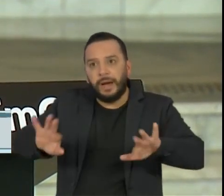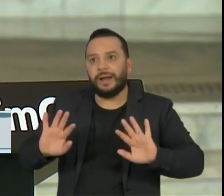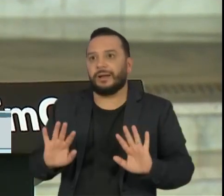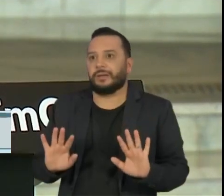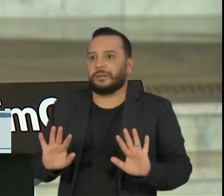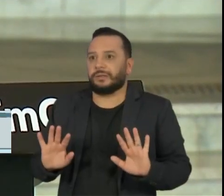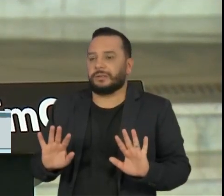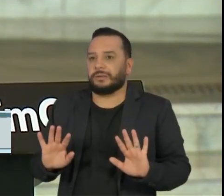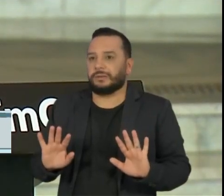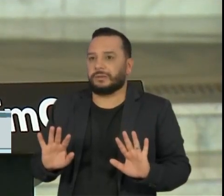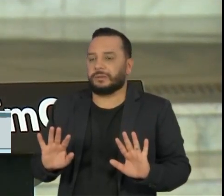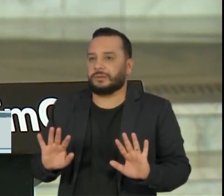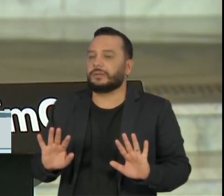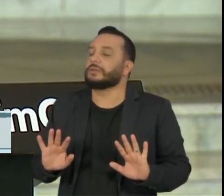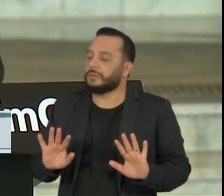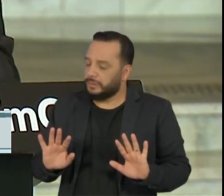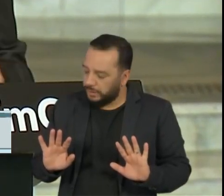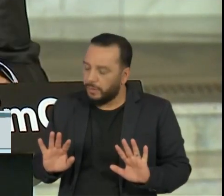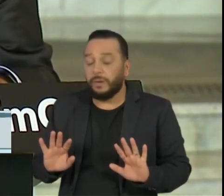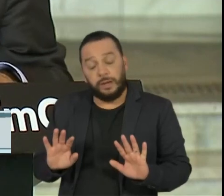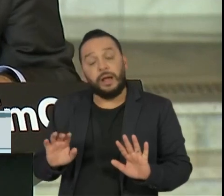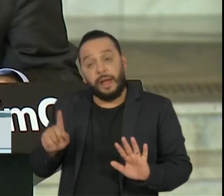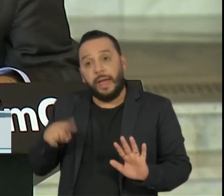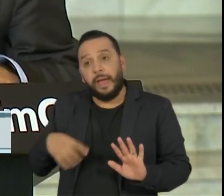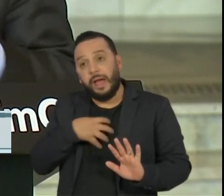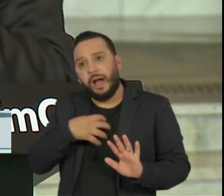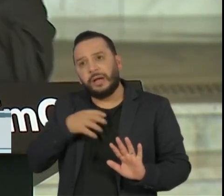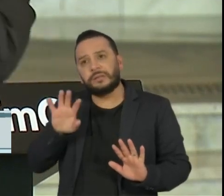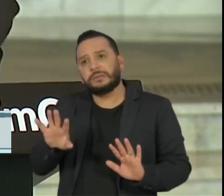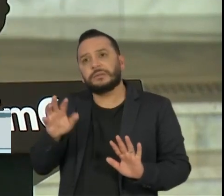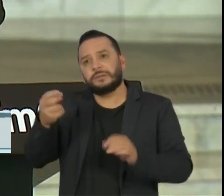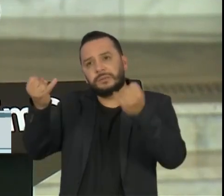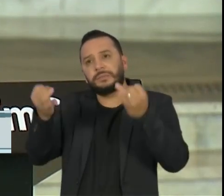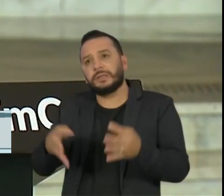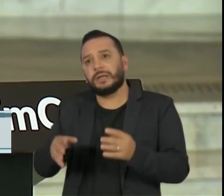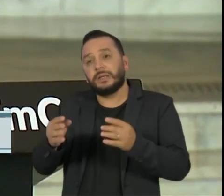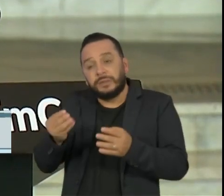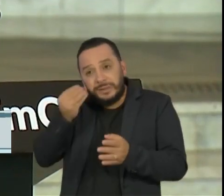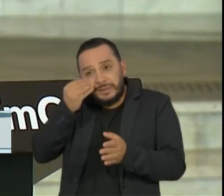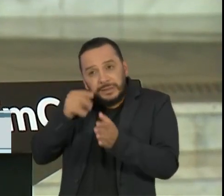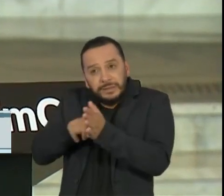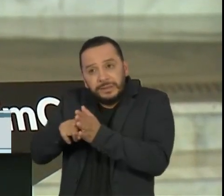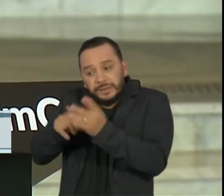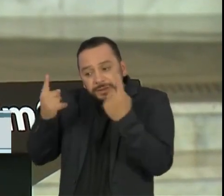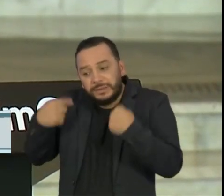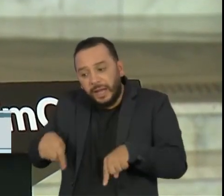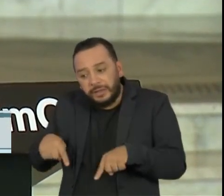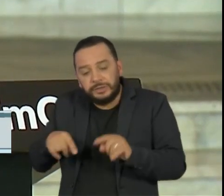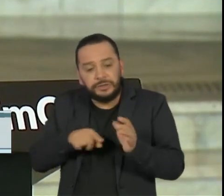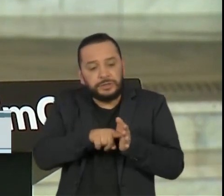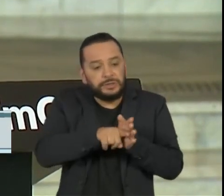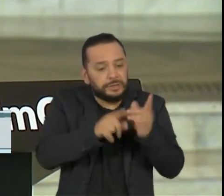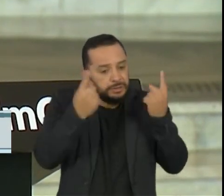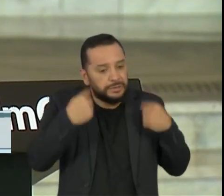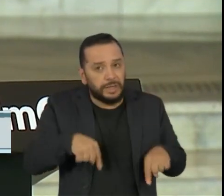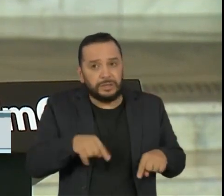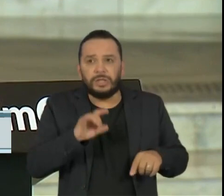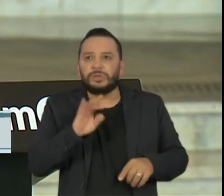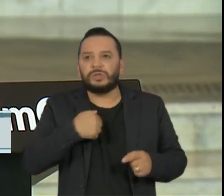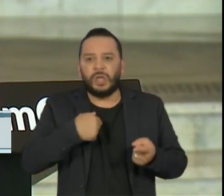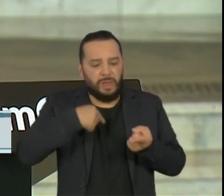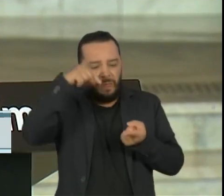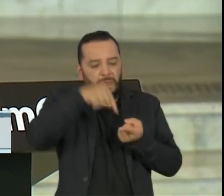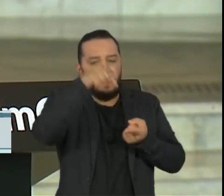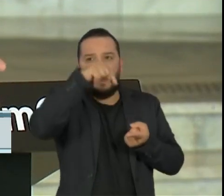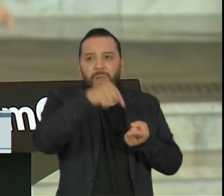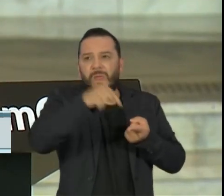nesse contexto, é nesse panorama que nós temos que olhar o teste. Quer dizer, por si só, realizar testes sorológicos